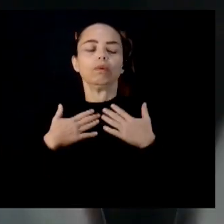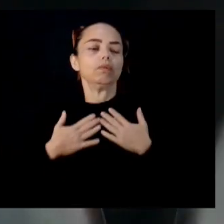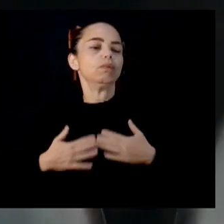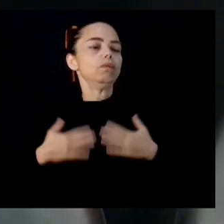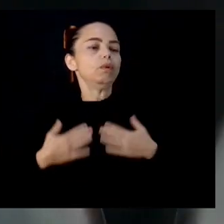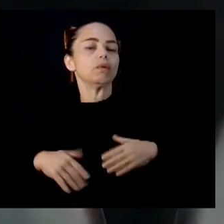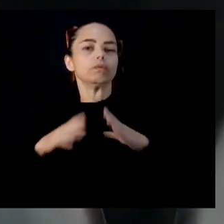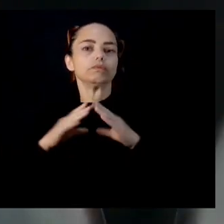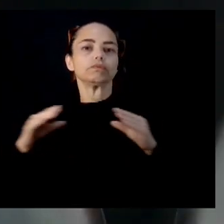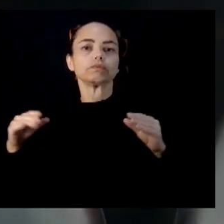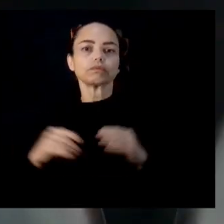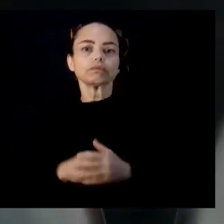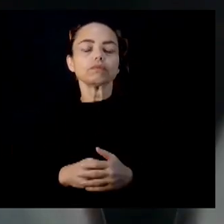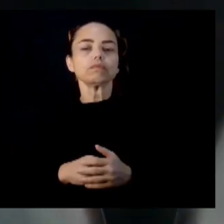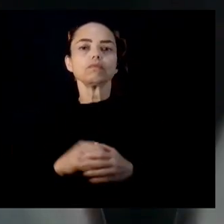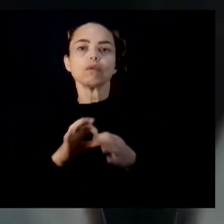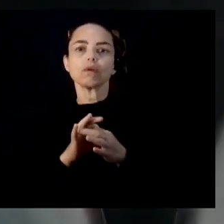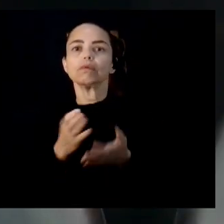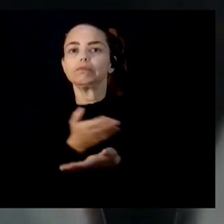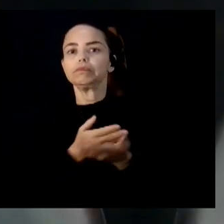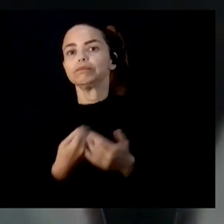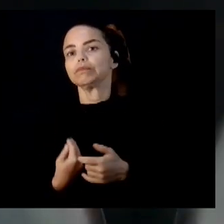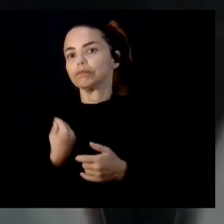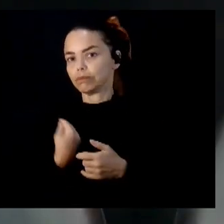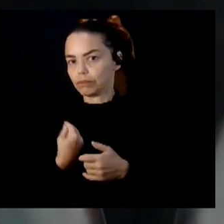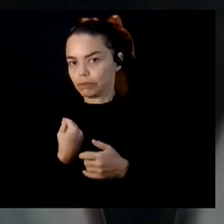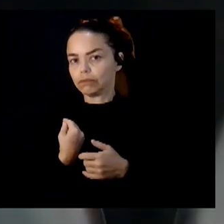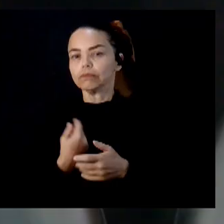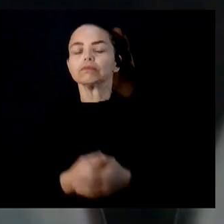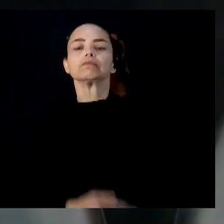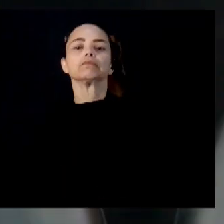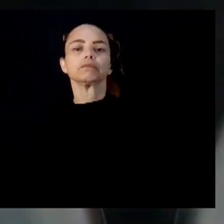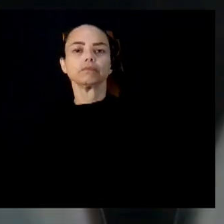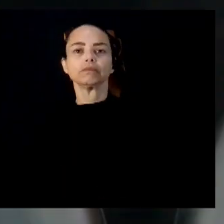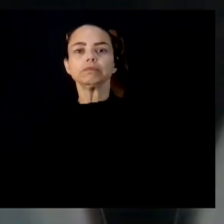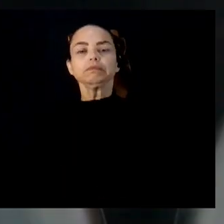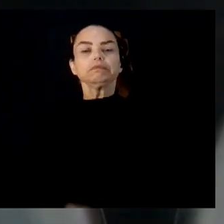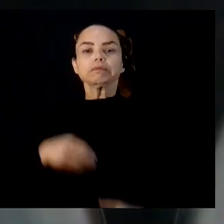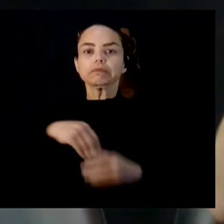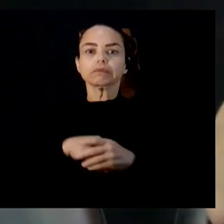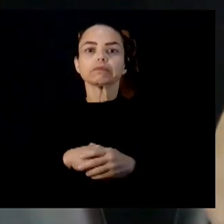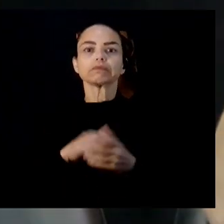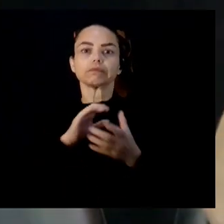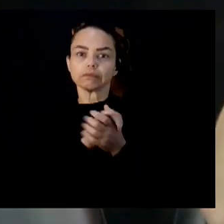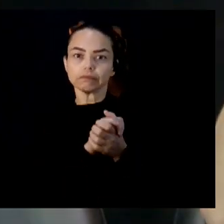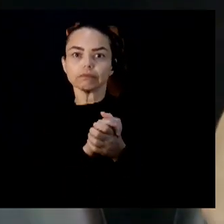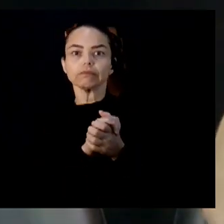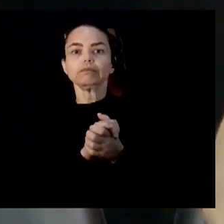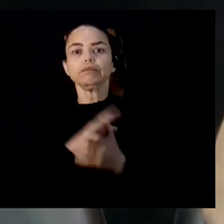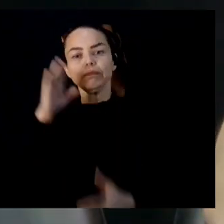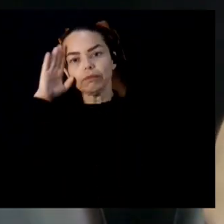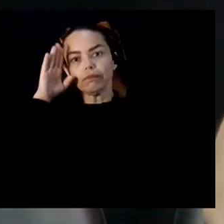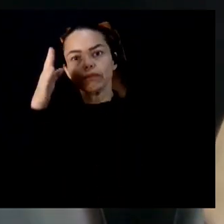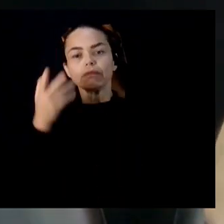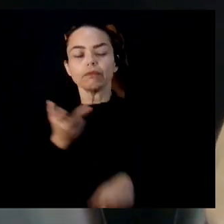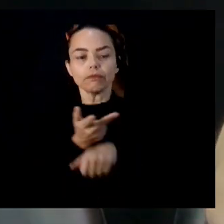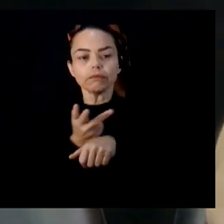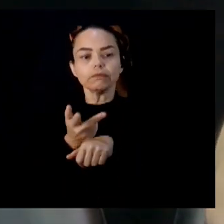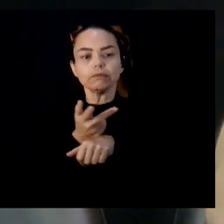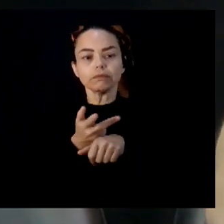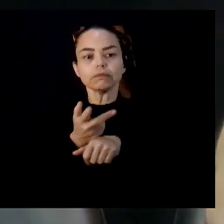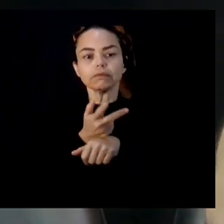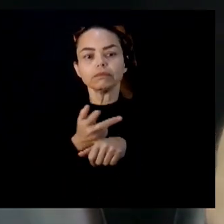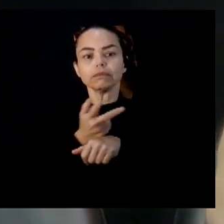muito familiarizado com aquilo que a gente vem vivenciando, né, dentro do casal principalmente. E buscar